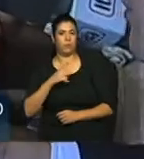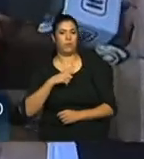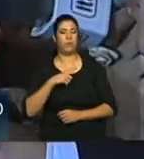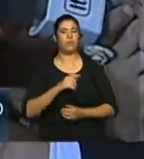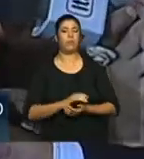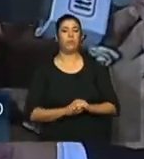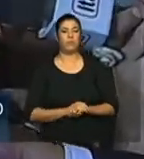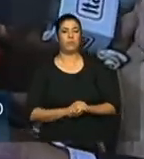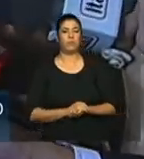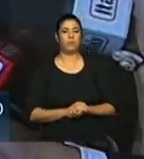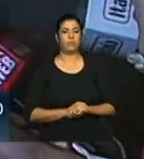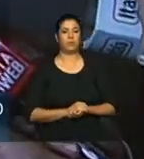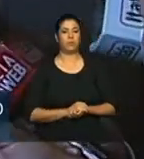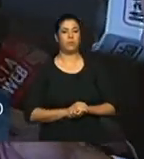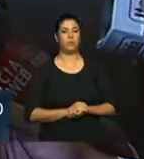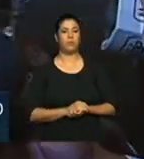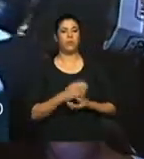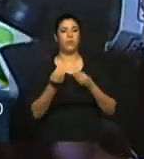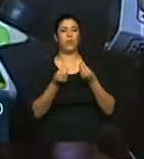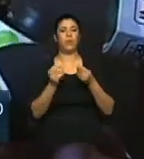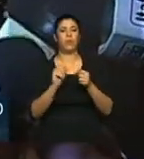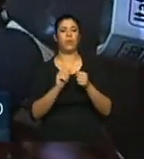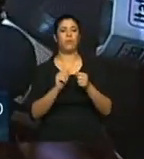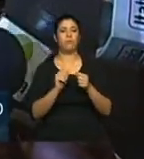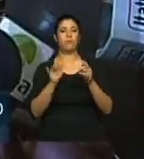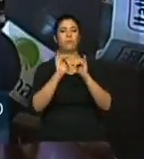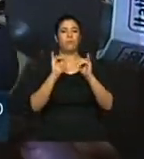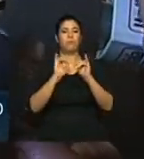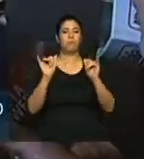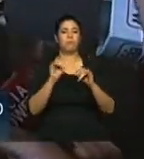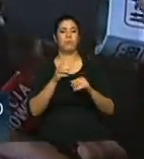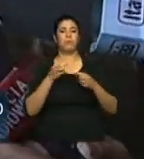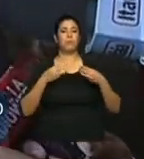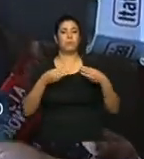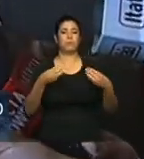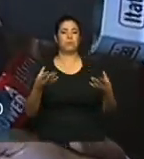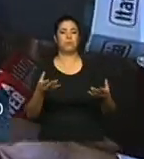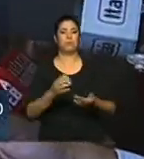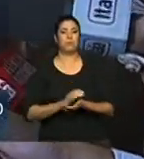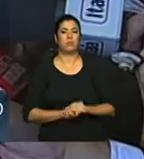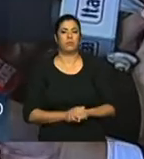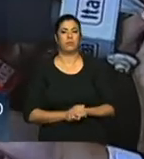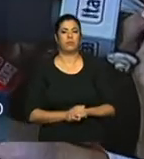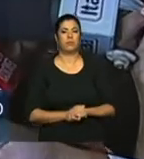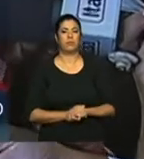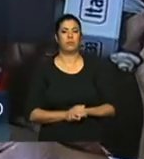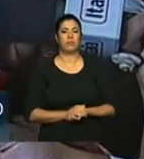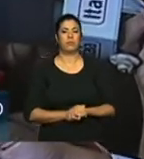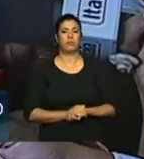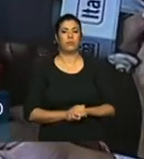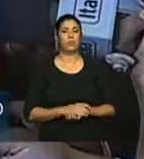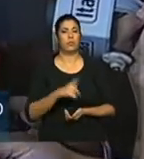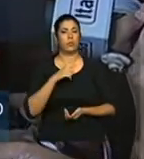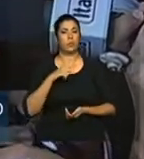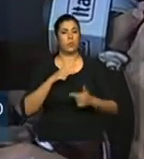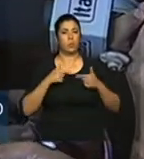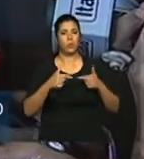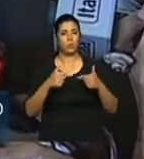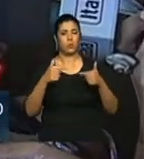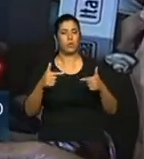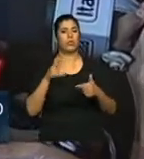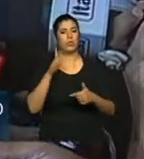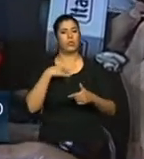Abreu? Como é que o senhor avalia a declaração da Cátia Abreu do ministério? Olha, os desafios do ministério são que